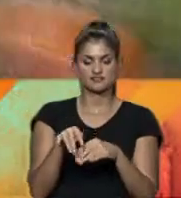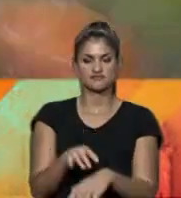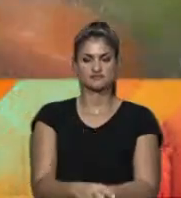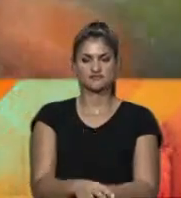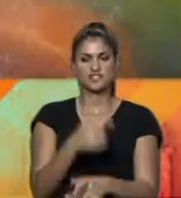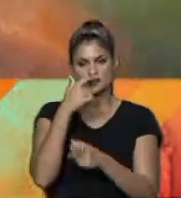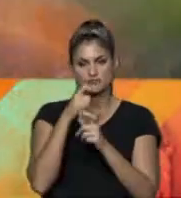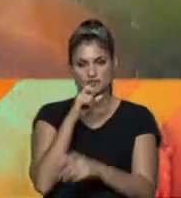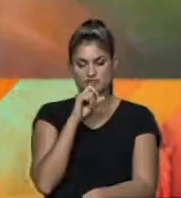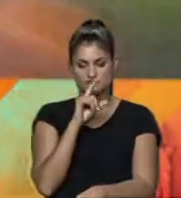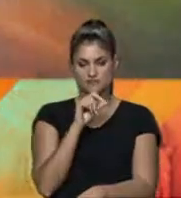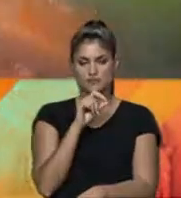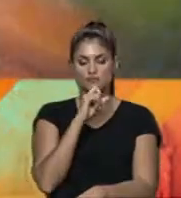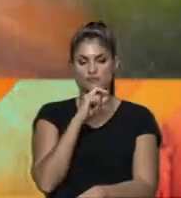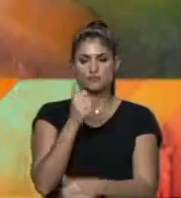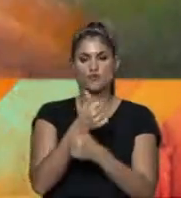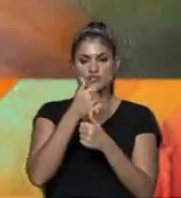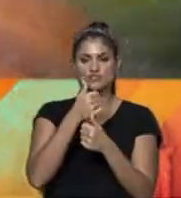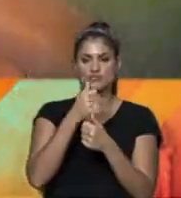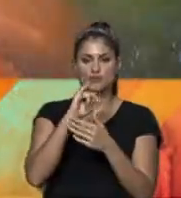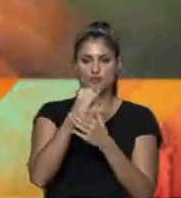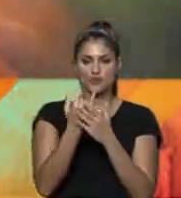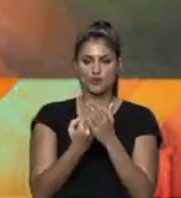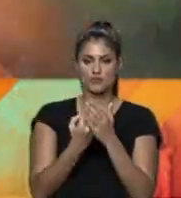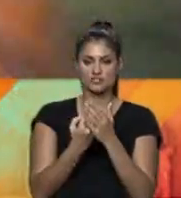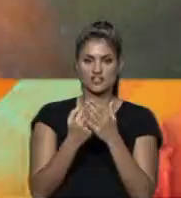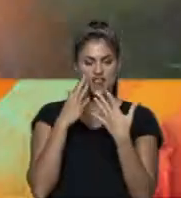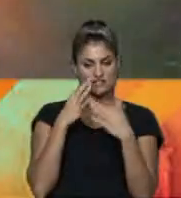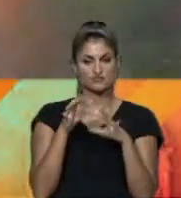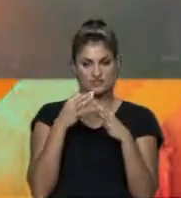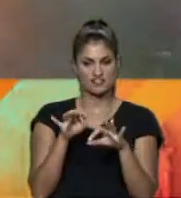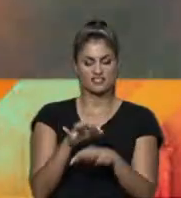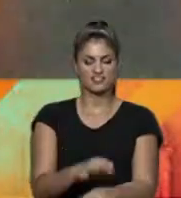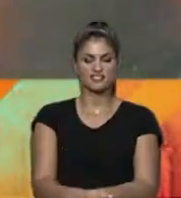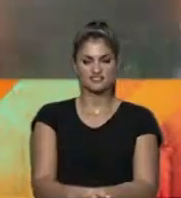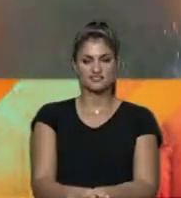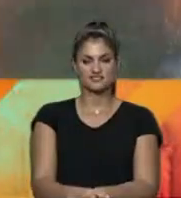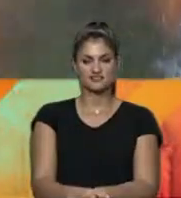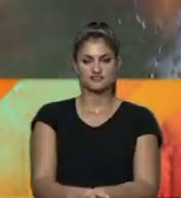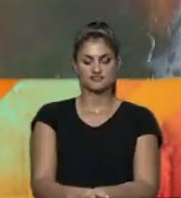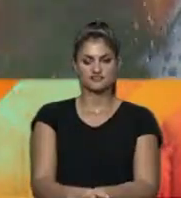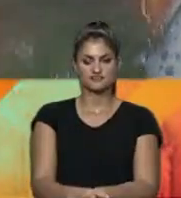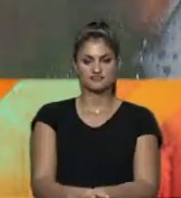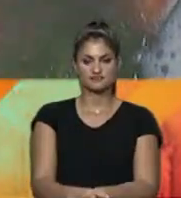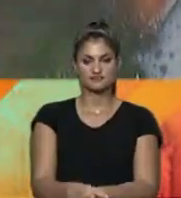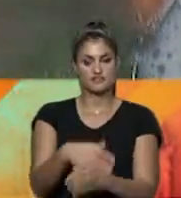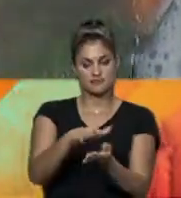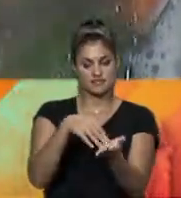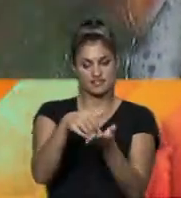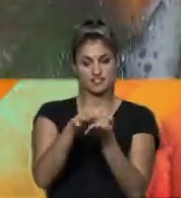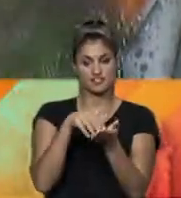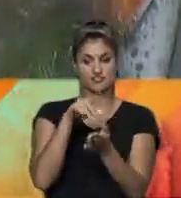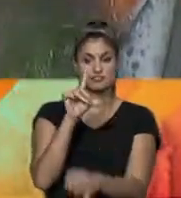que as pessoas são podem... aquelas que são boas para mergulhar no iogurte natural. Exatamente, é exatamente. É? E em patês, né? Hoje em dia